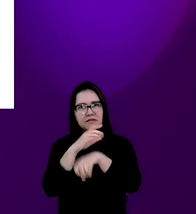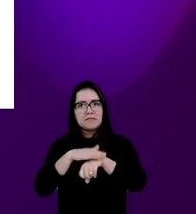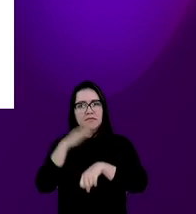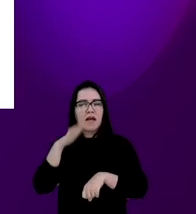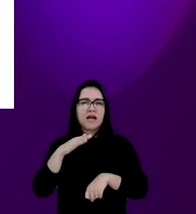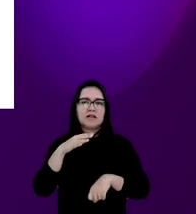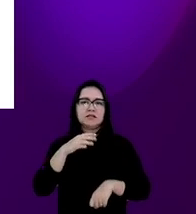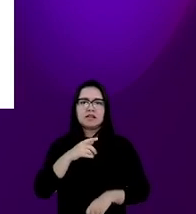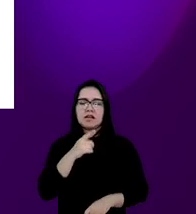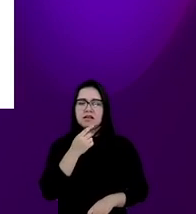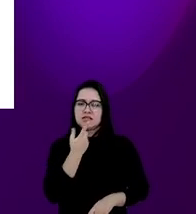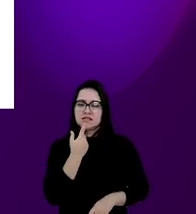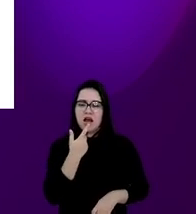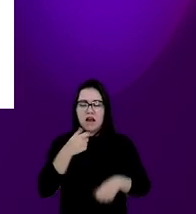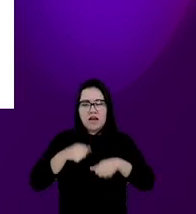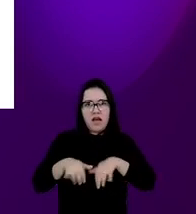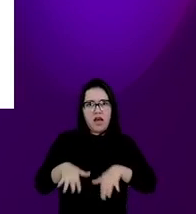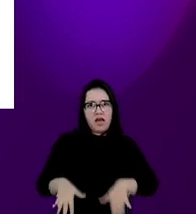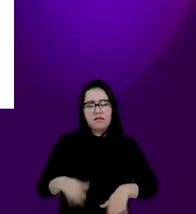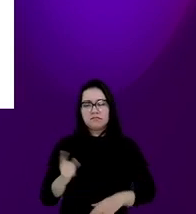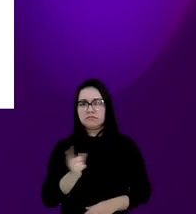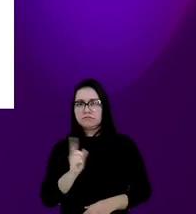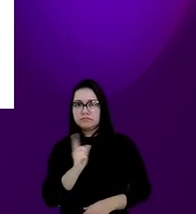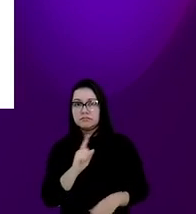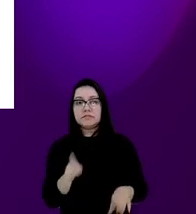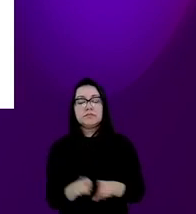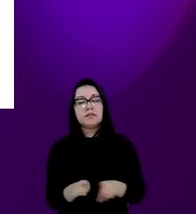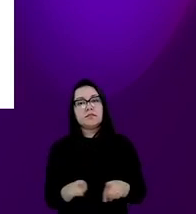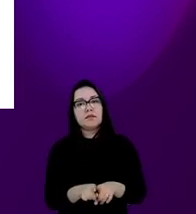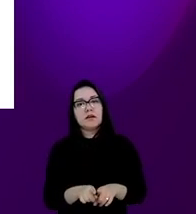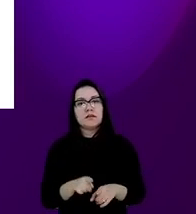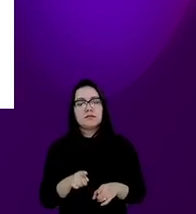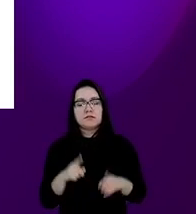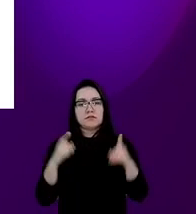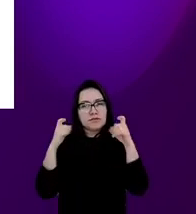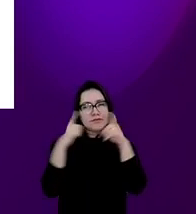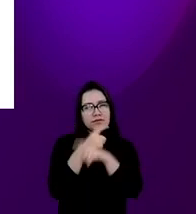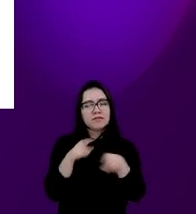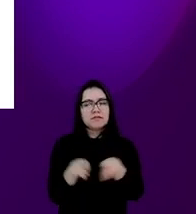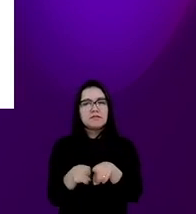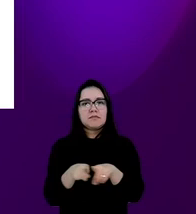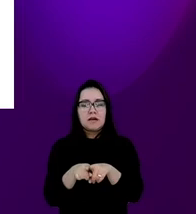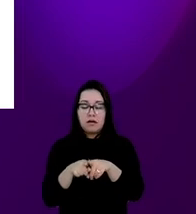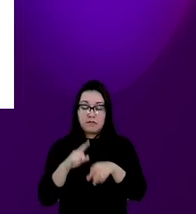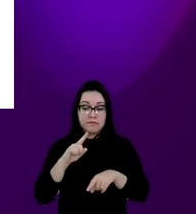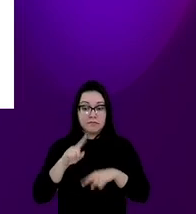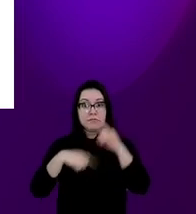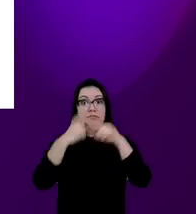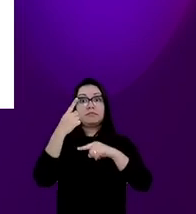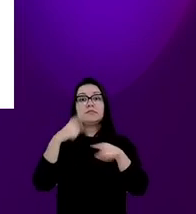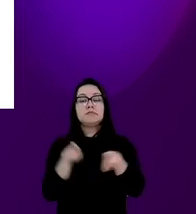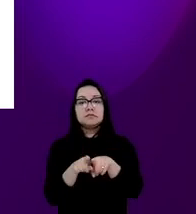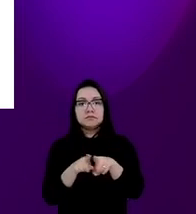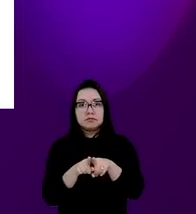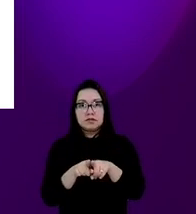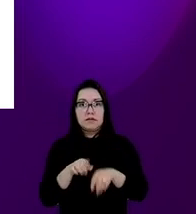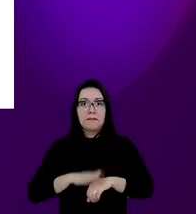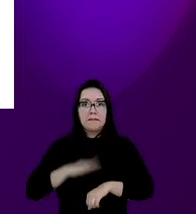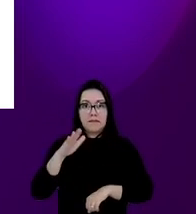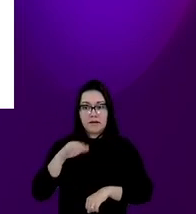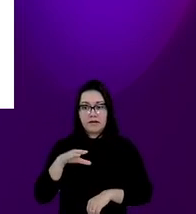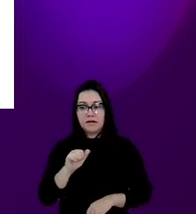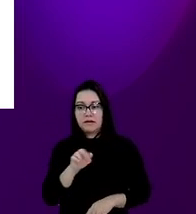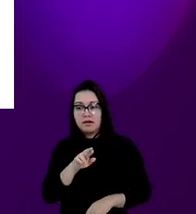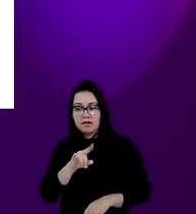sangramentos ou disfunções orgânicas, não deve causar complicações que potencializem as complicações do